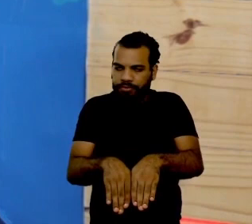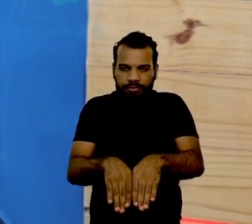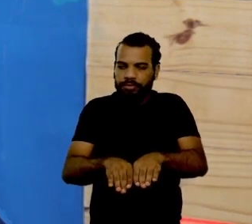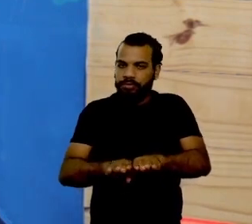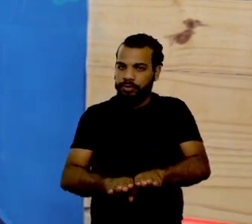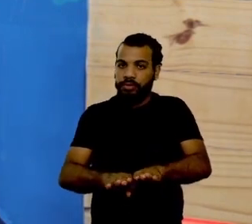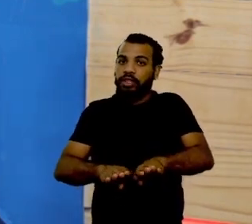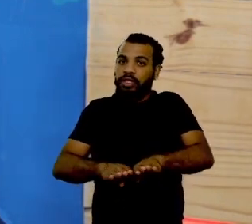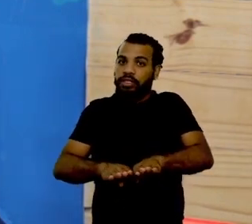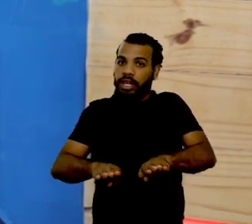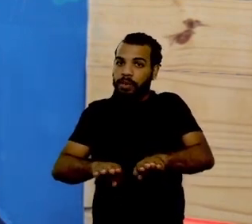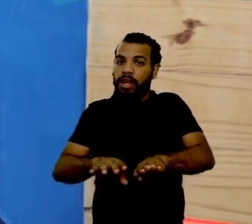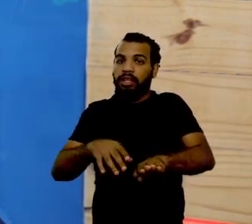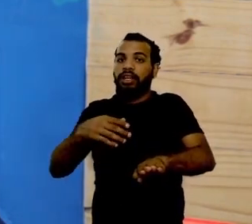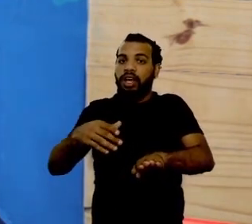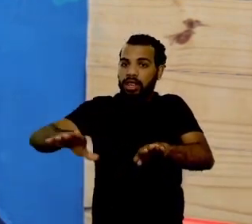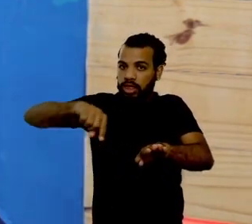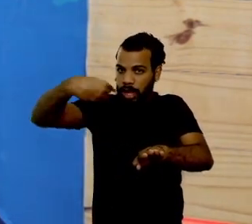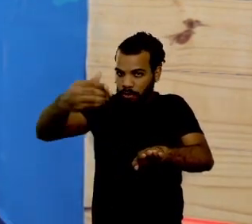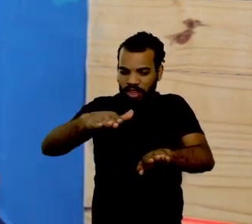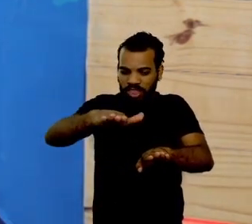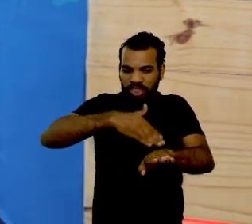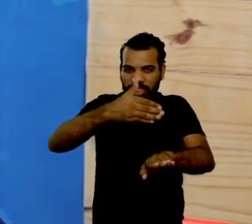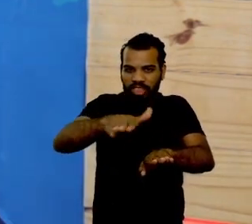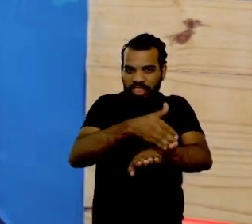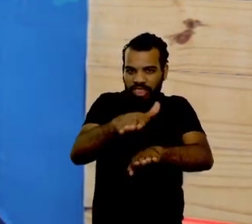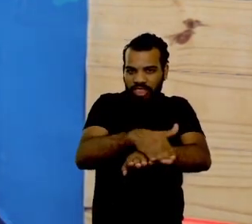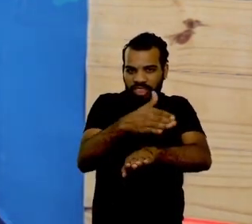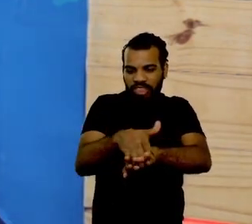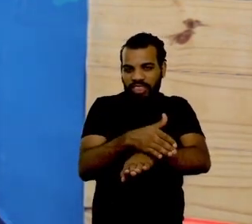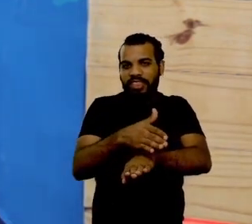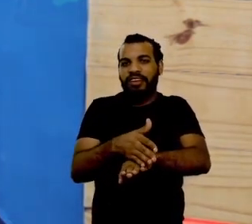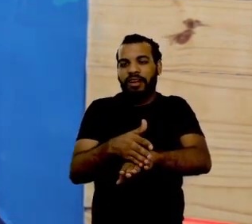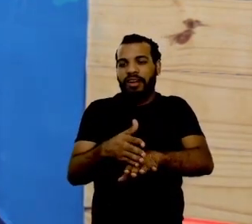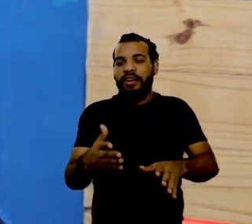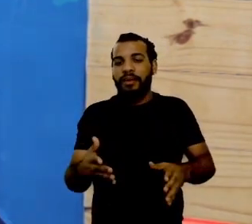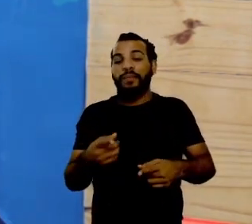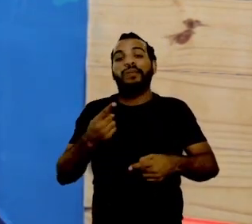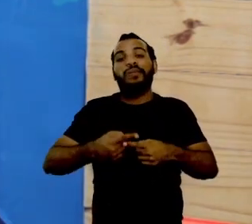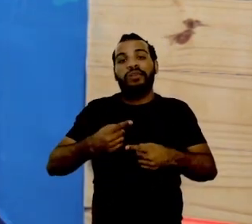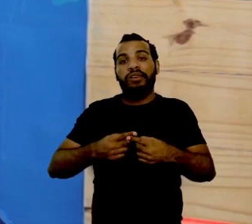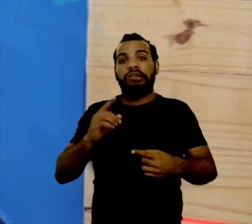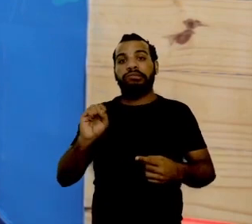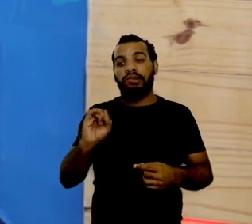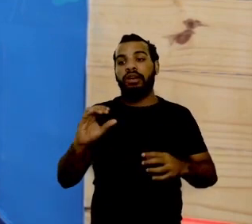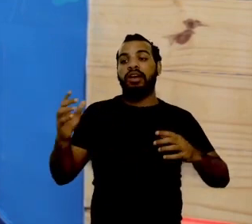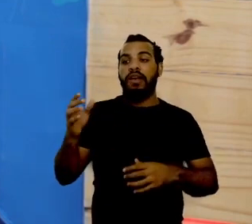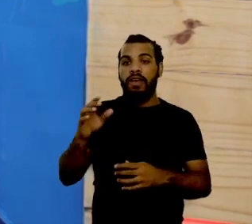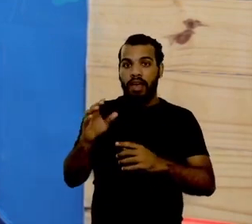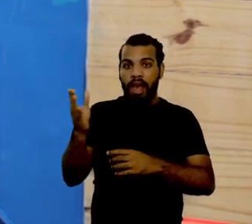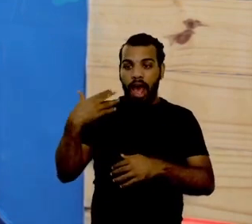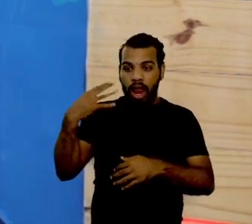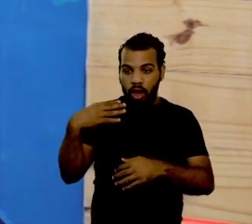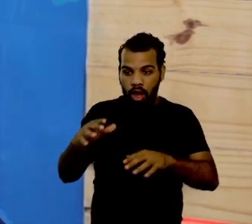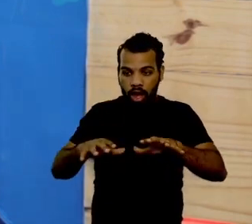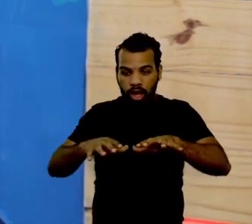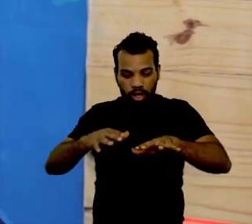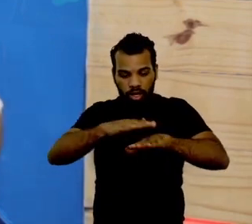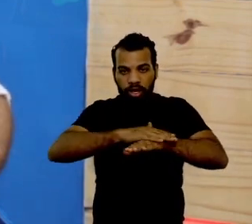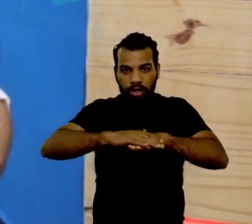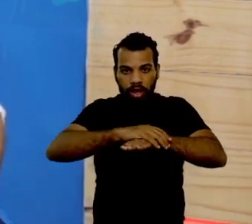rejunte. Uma cerâmica pode ter um rejunte. Por quê? Porque prevê que em dias de calor a